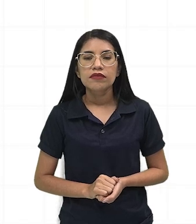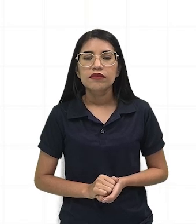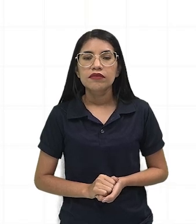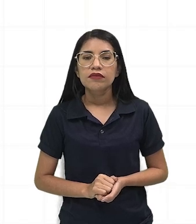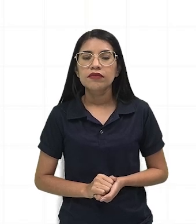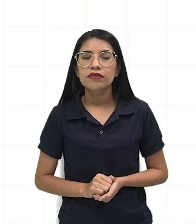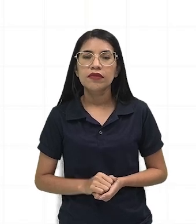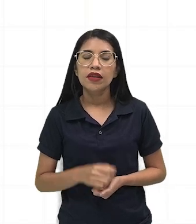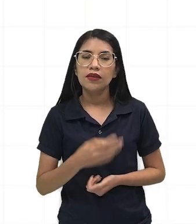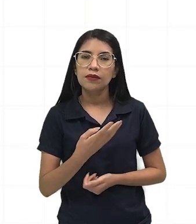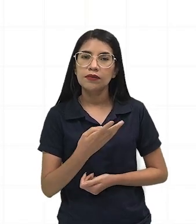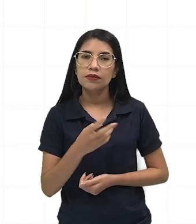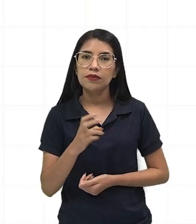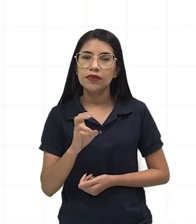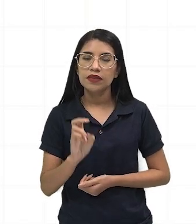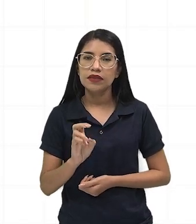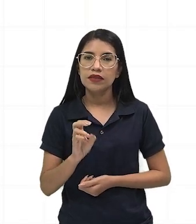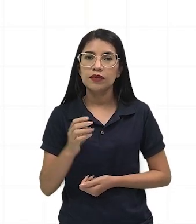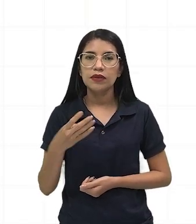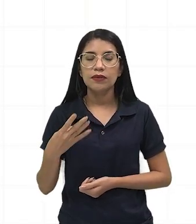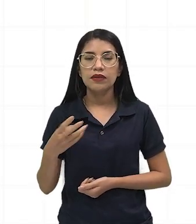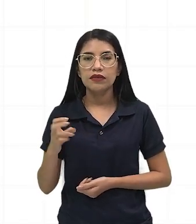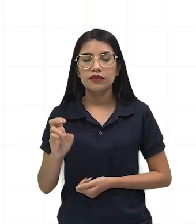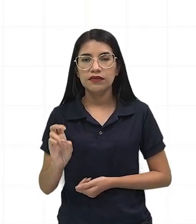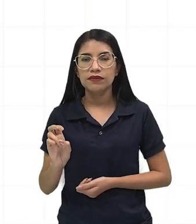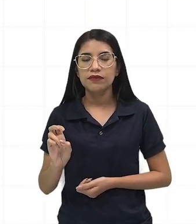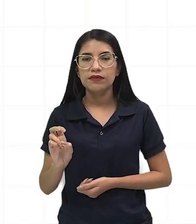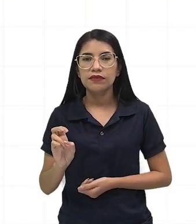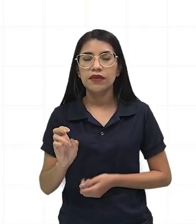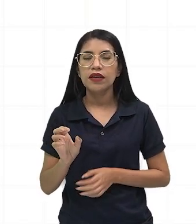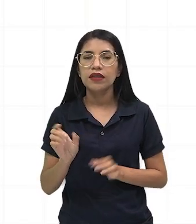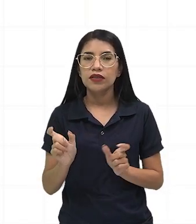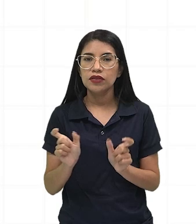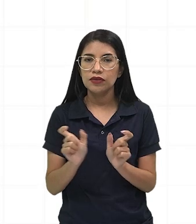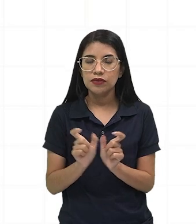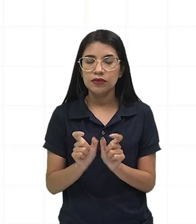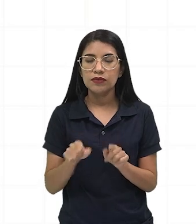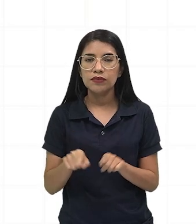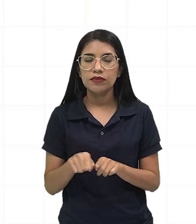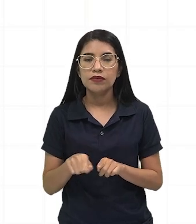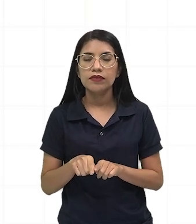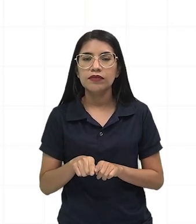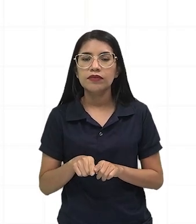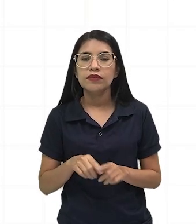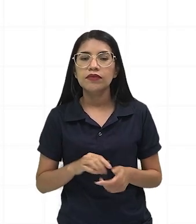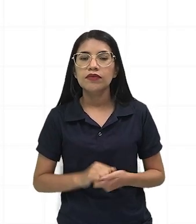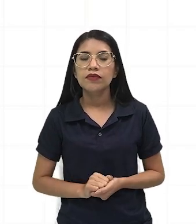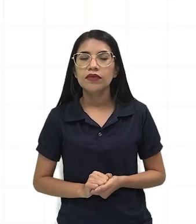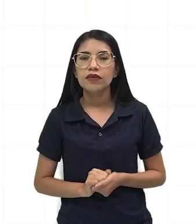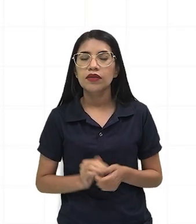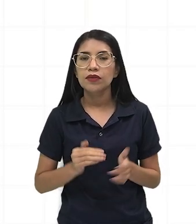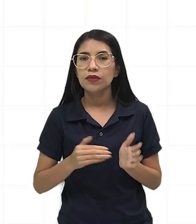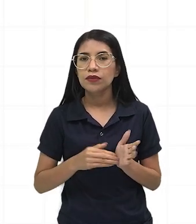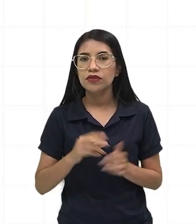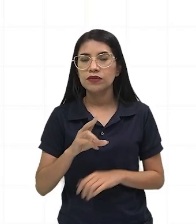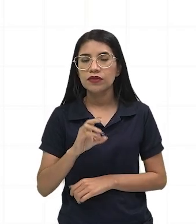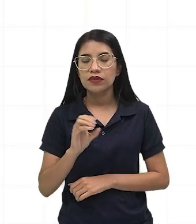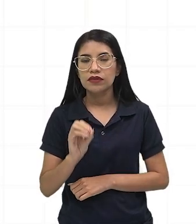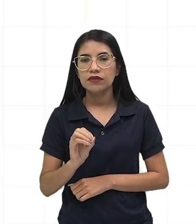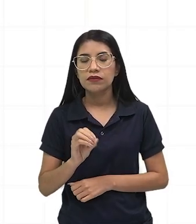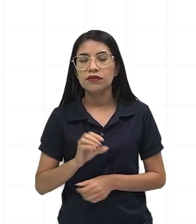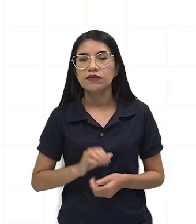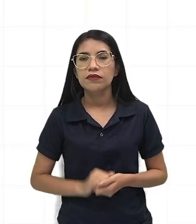olha, tem 45, tem 2,45. Bota os 2,45. E por último, o